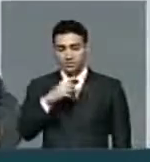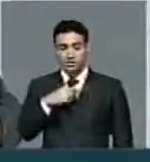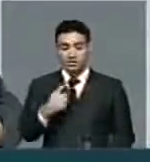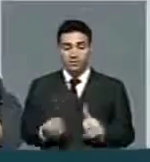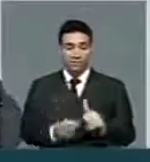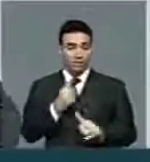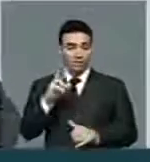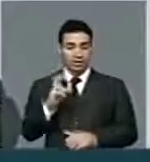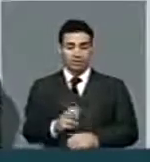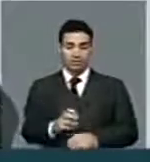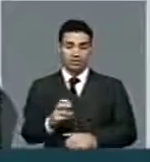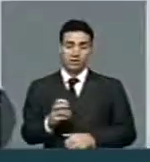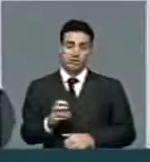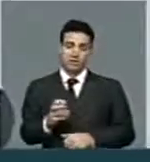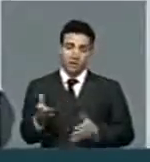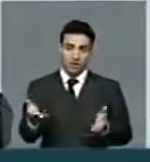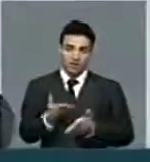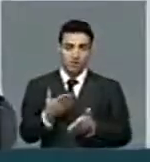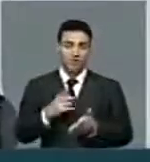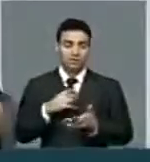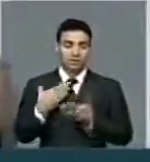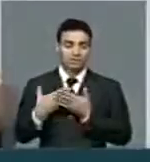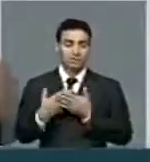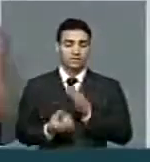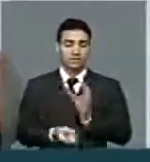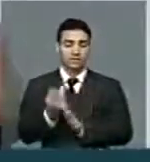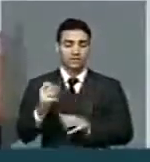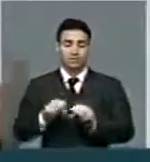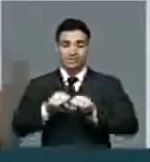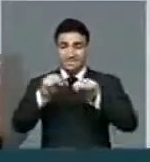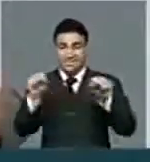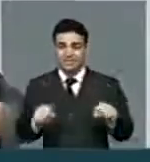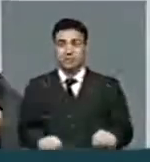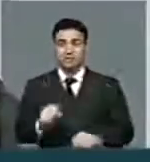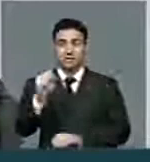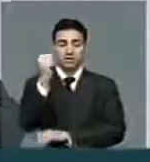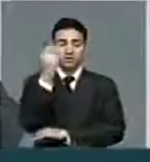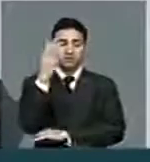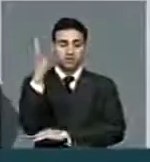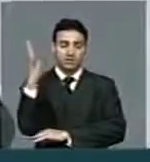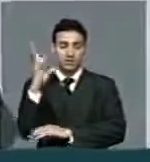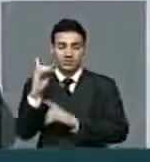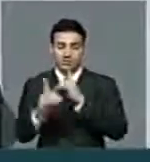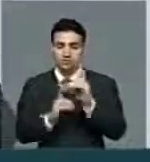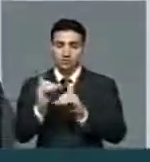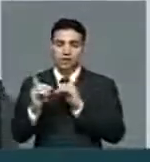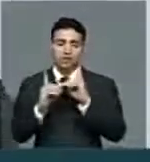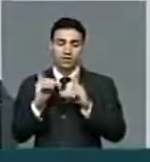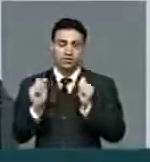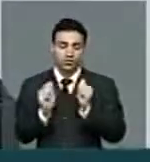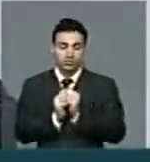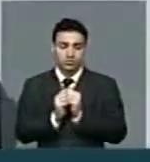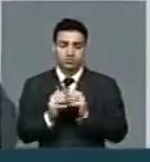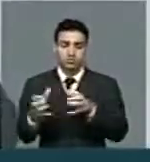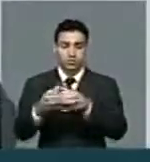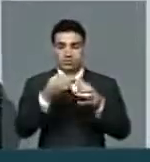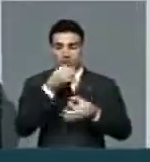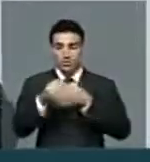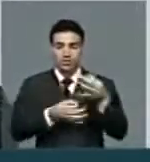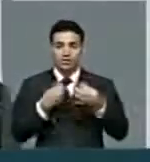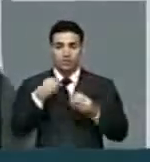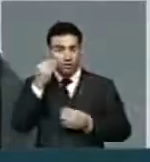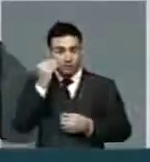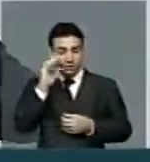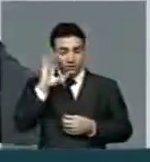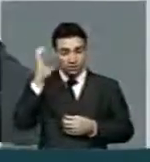do que eu conheço, que se trabalha um sistema ambiental com um diálogo tão amplo do ponto de vista de soluções,